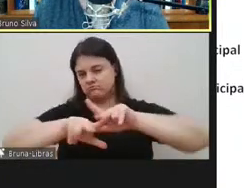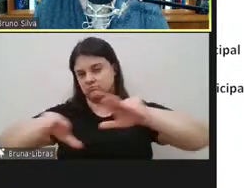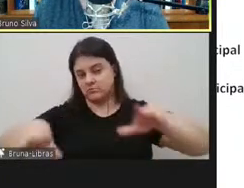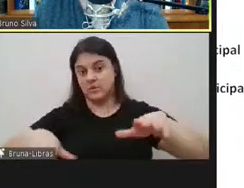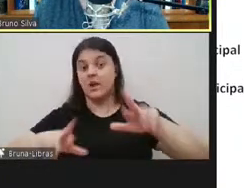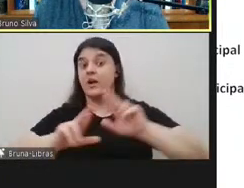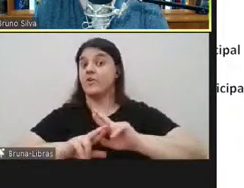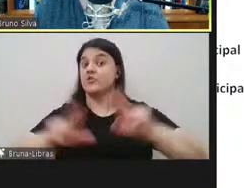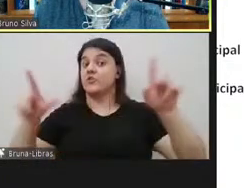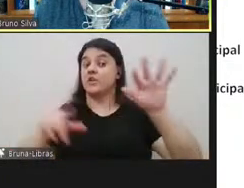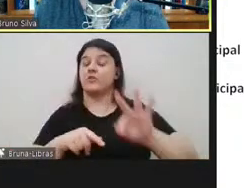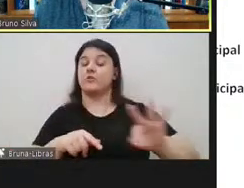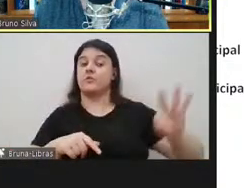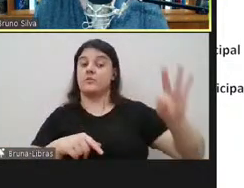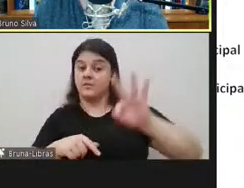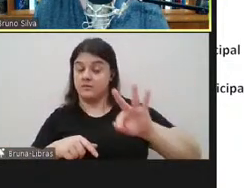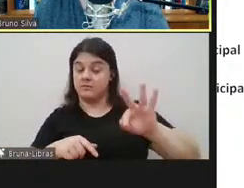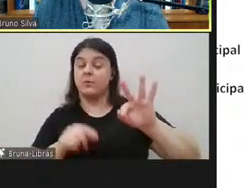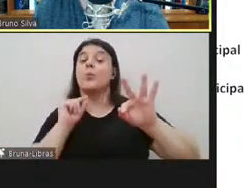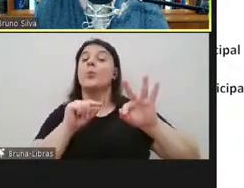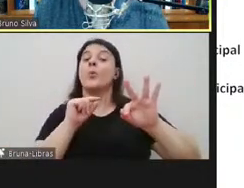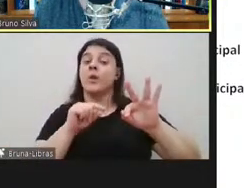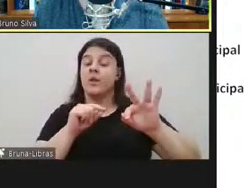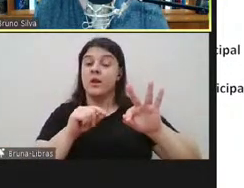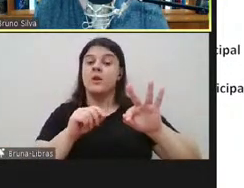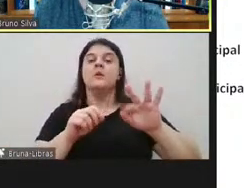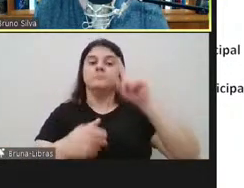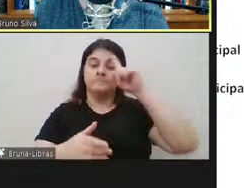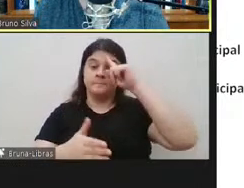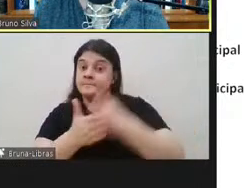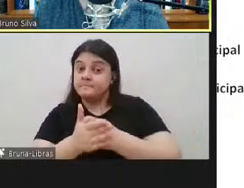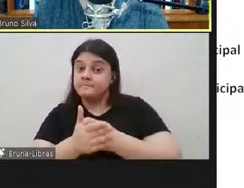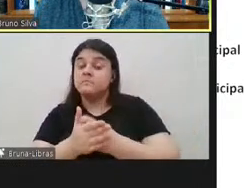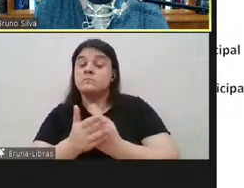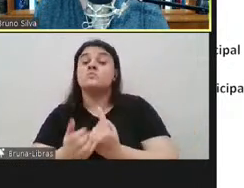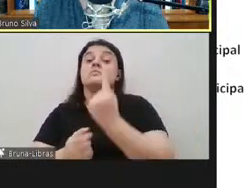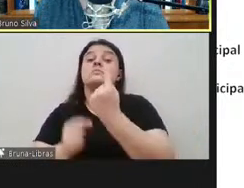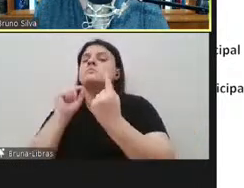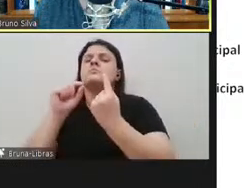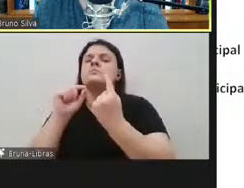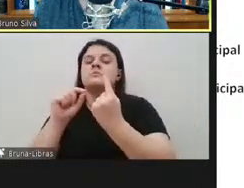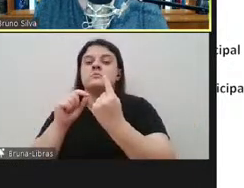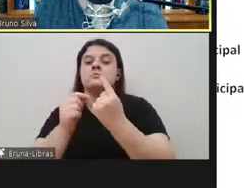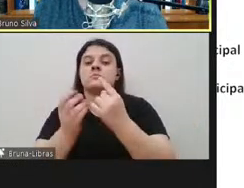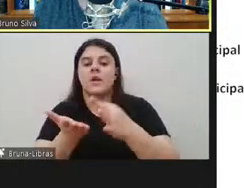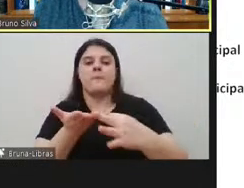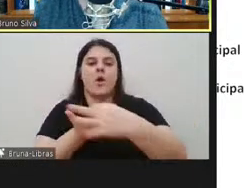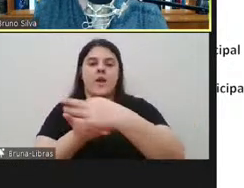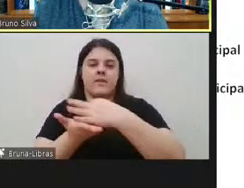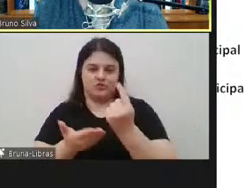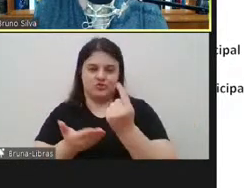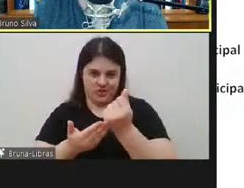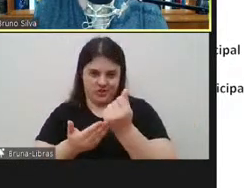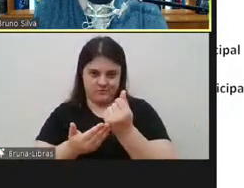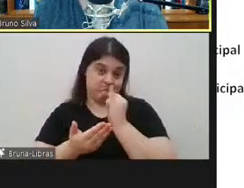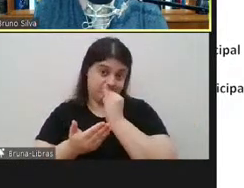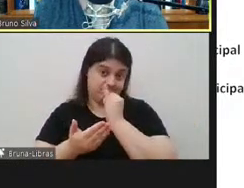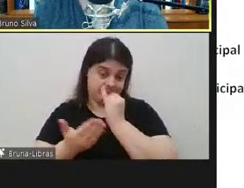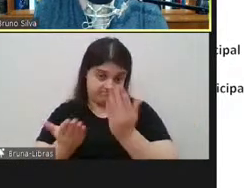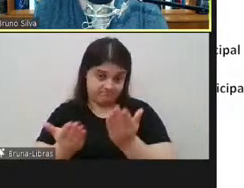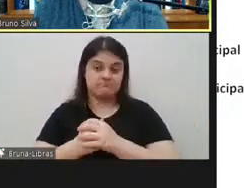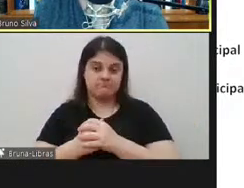exemplo do nível Federal aqui ó do nível nacional que pode decidir por exemplo único que decide sobre moeda é por